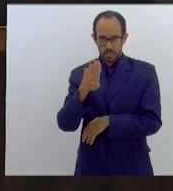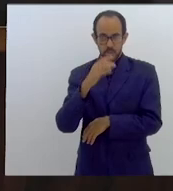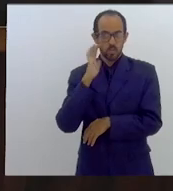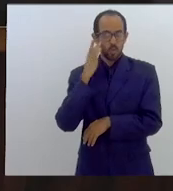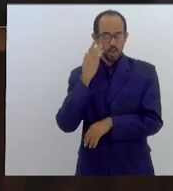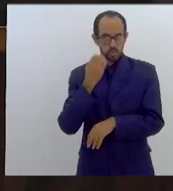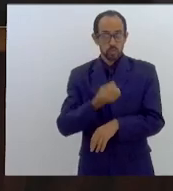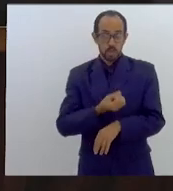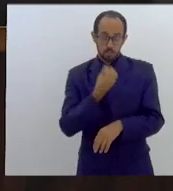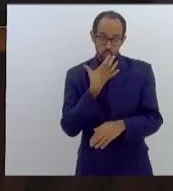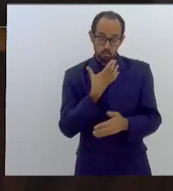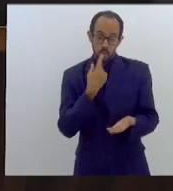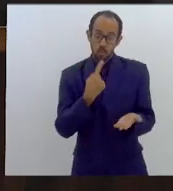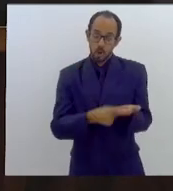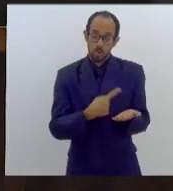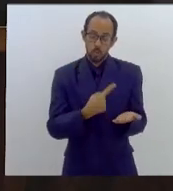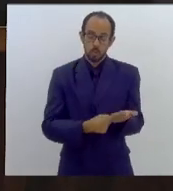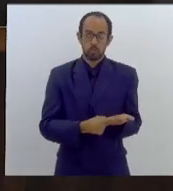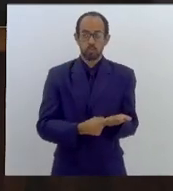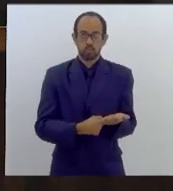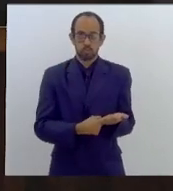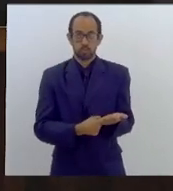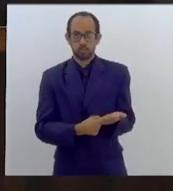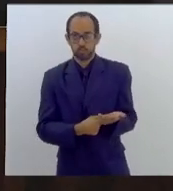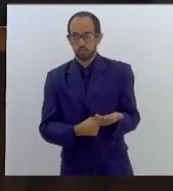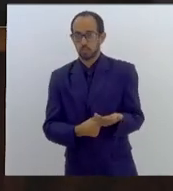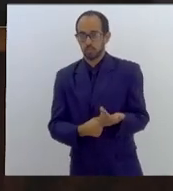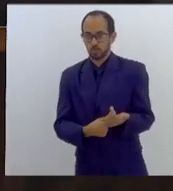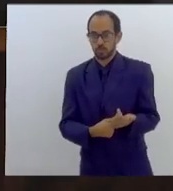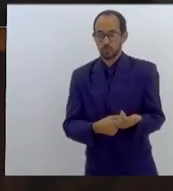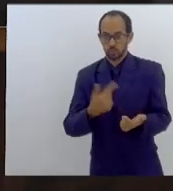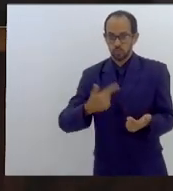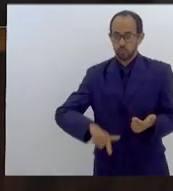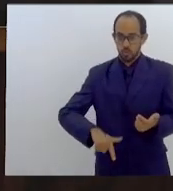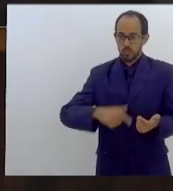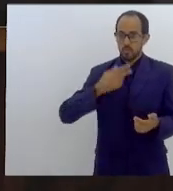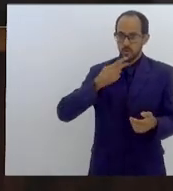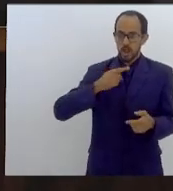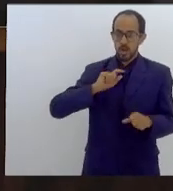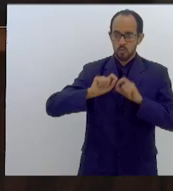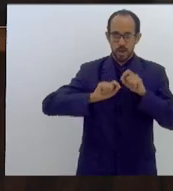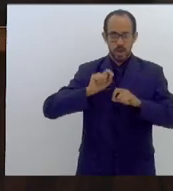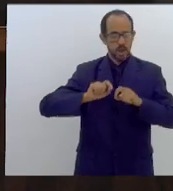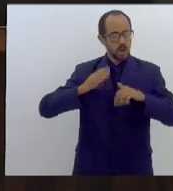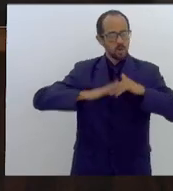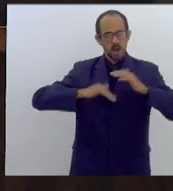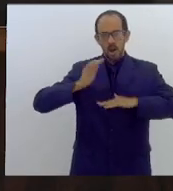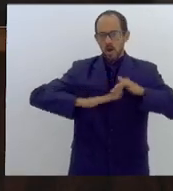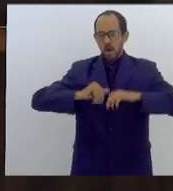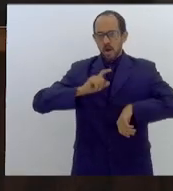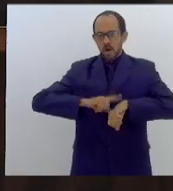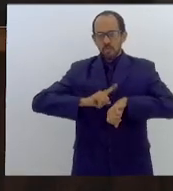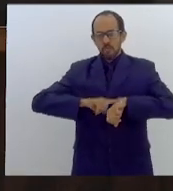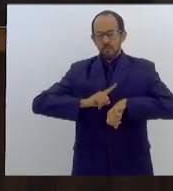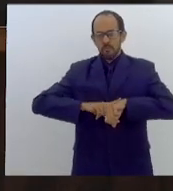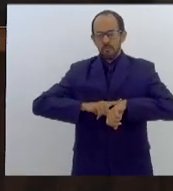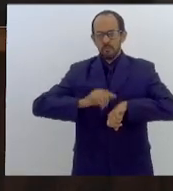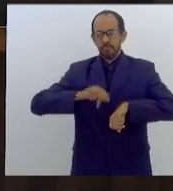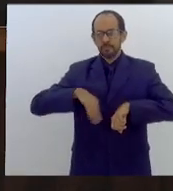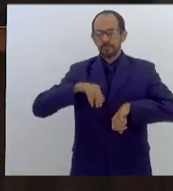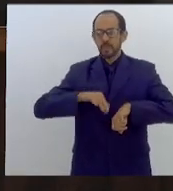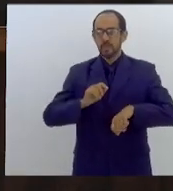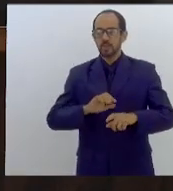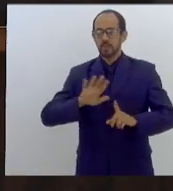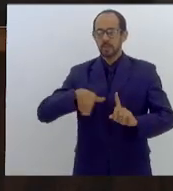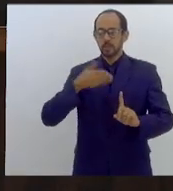acordo. Isso, de novo, pode vir a qualquer instante. Porque quem reconhece uma dívida de 8